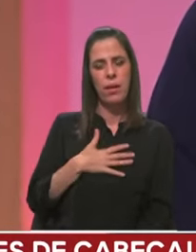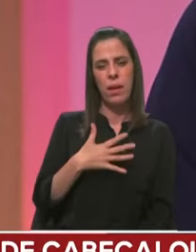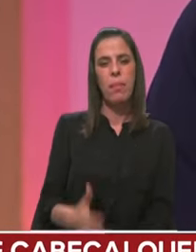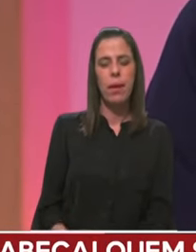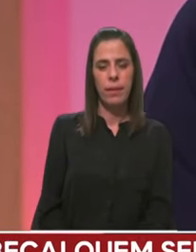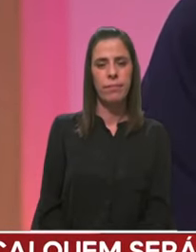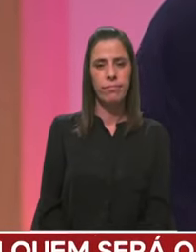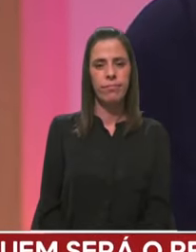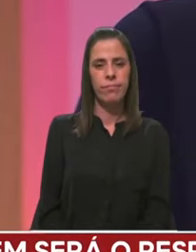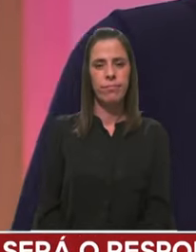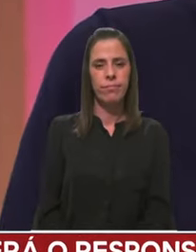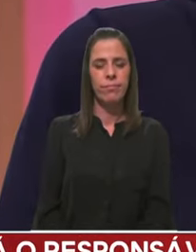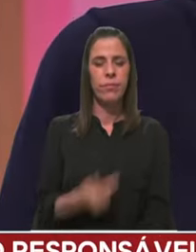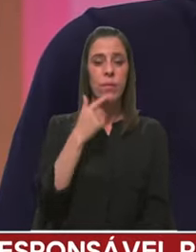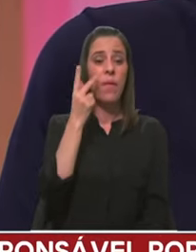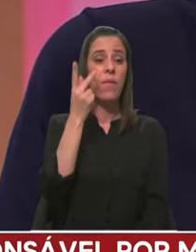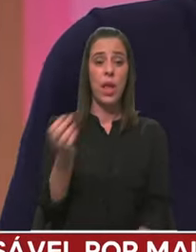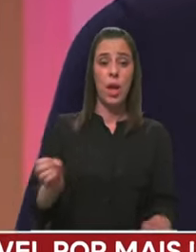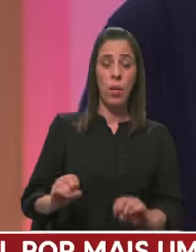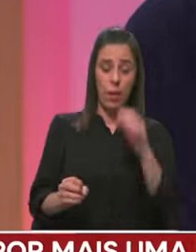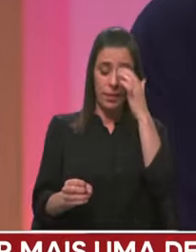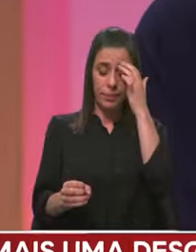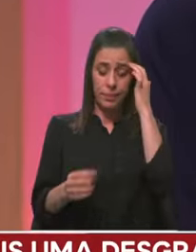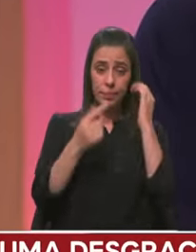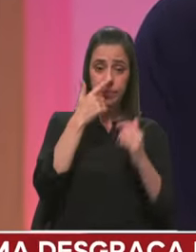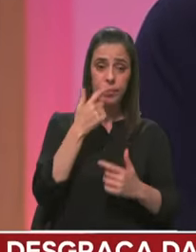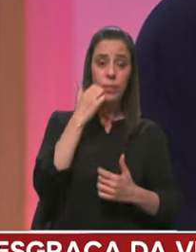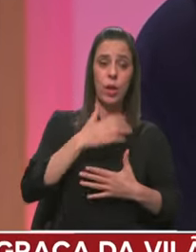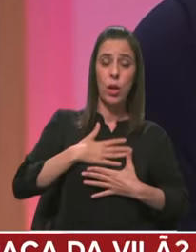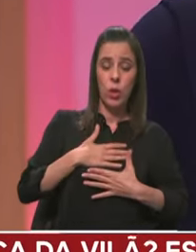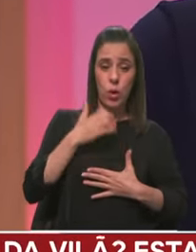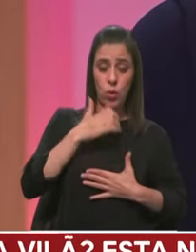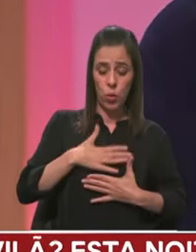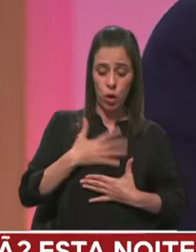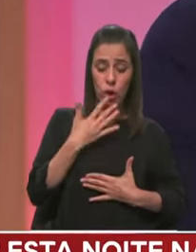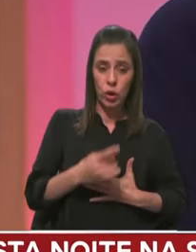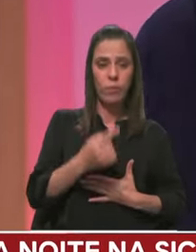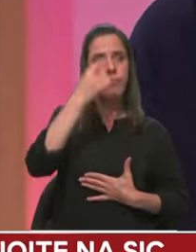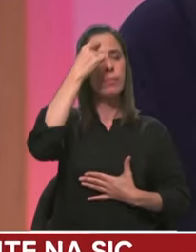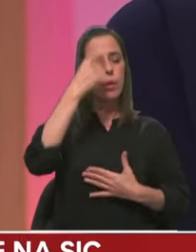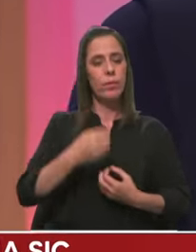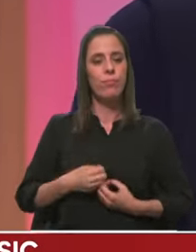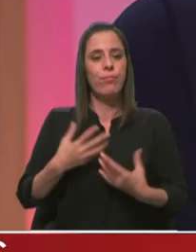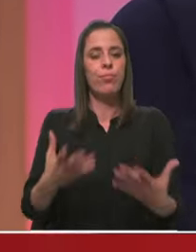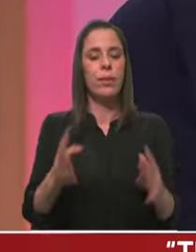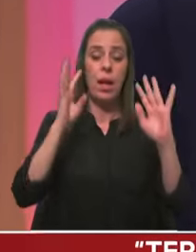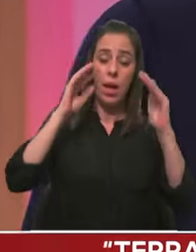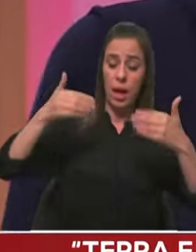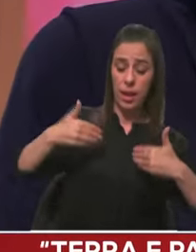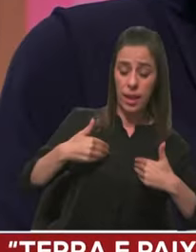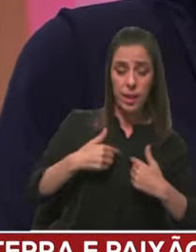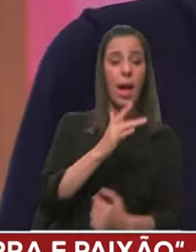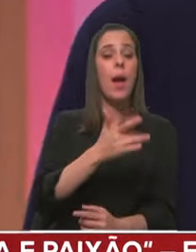delas porque não podem ter vida as pessoas em dor o que é que fazem como a dor não gosta de estar sozinha gostam de partilhar para ter atenção para ter